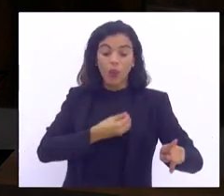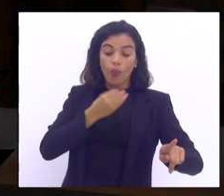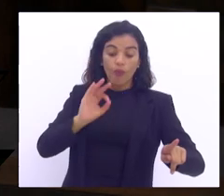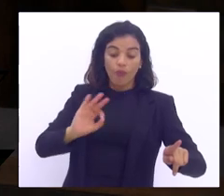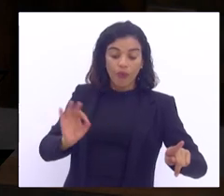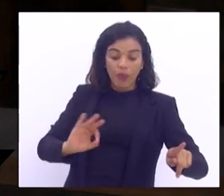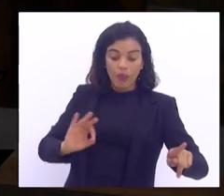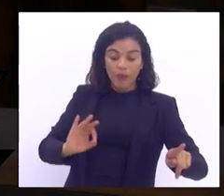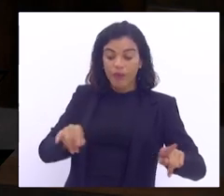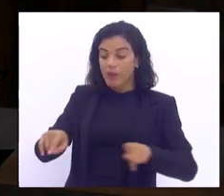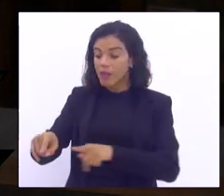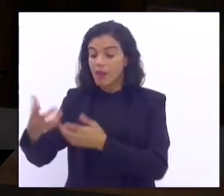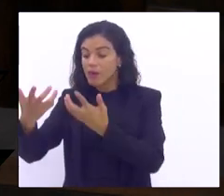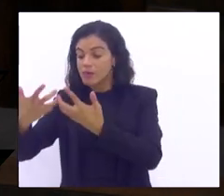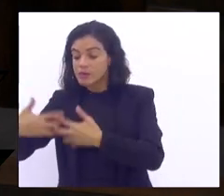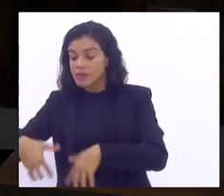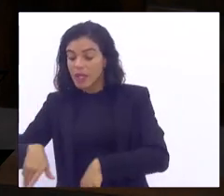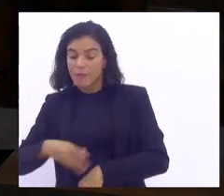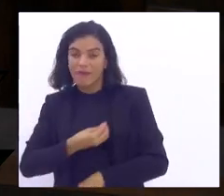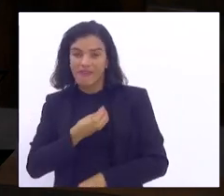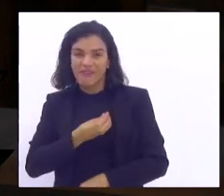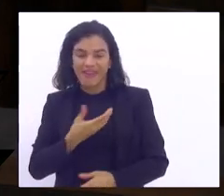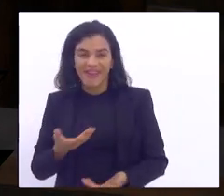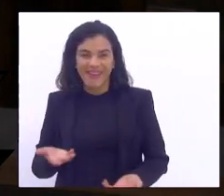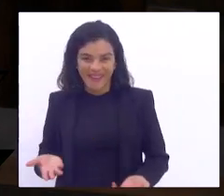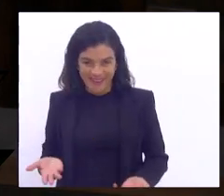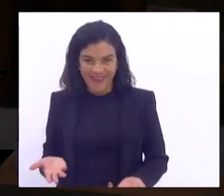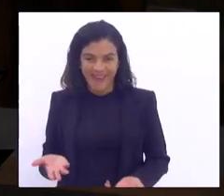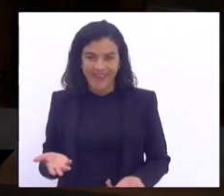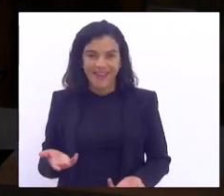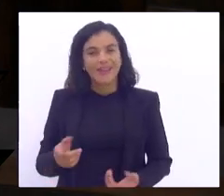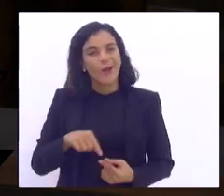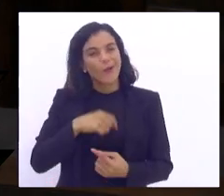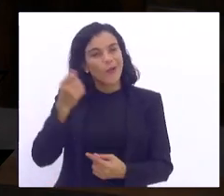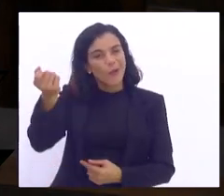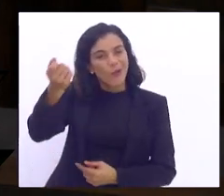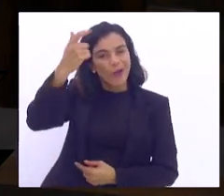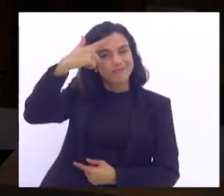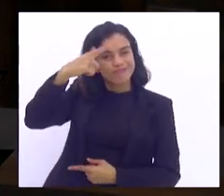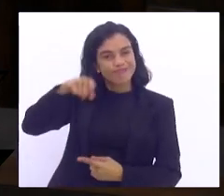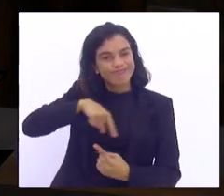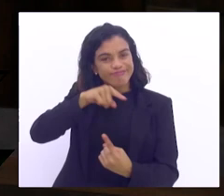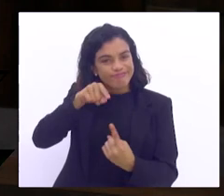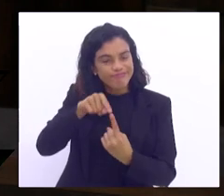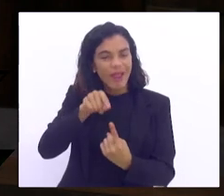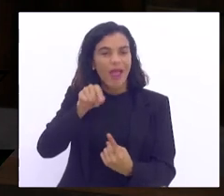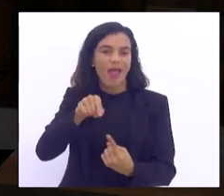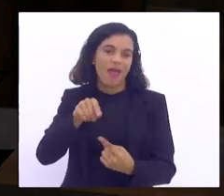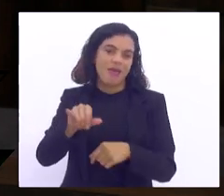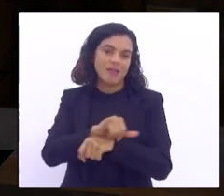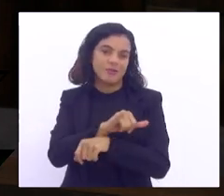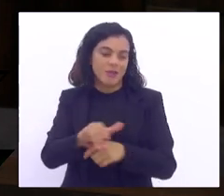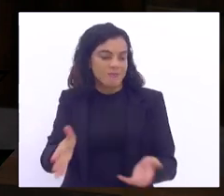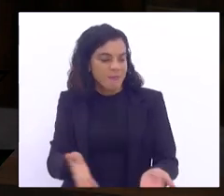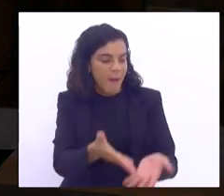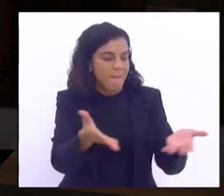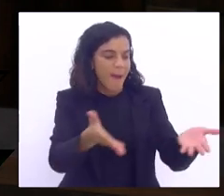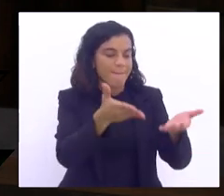não serve para viver. A nossa vocação é justamente sermos instrumentos para o bem do